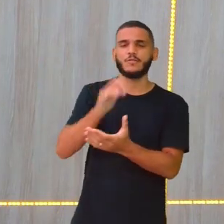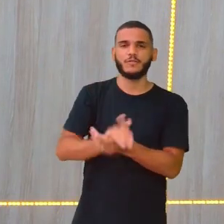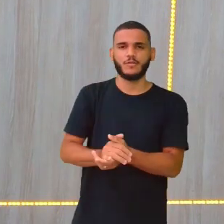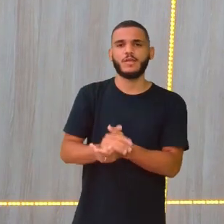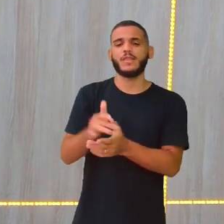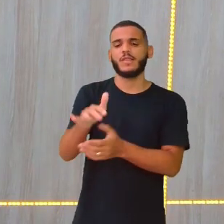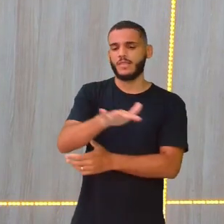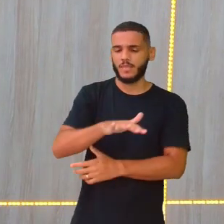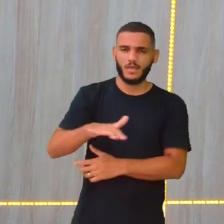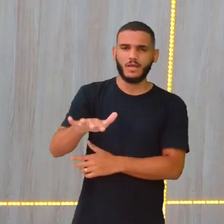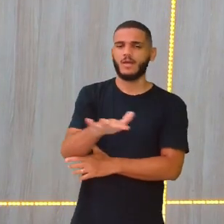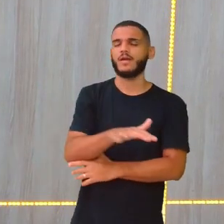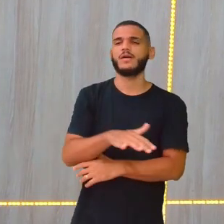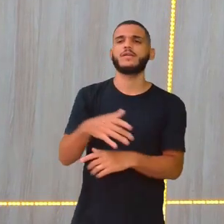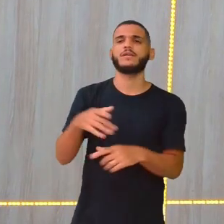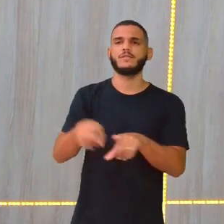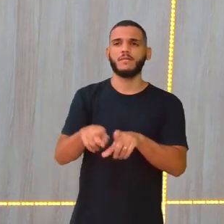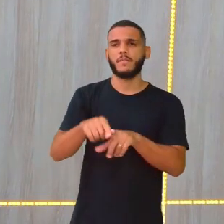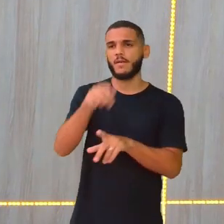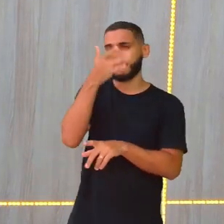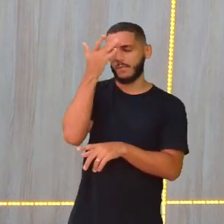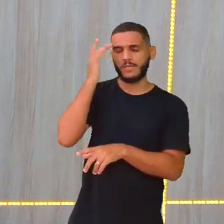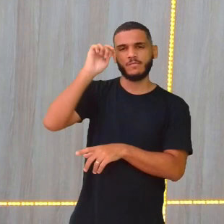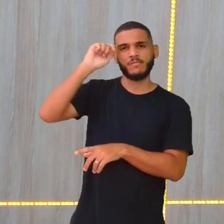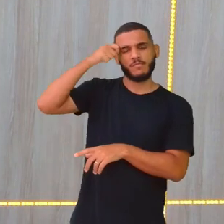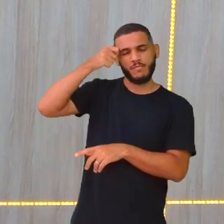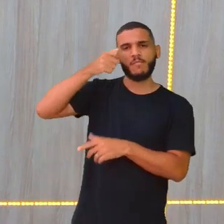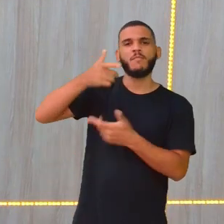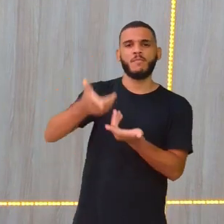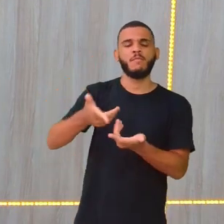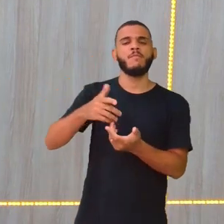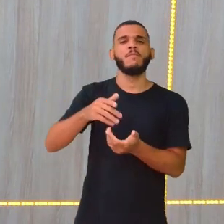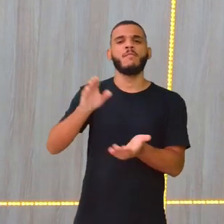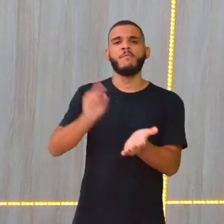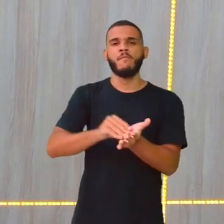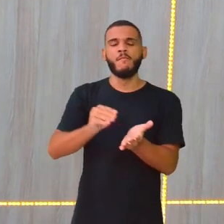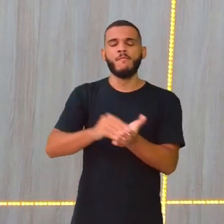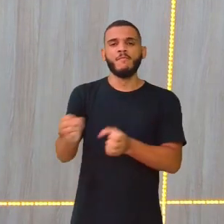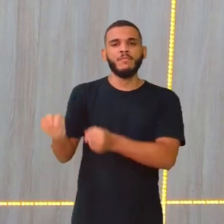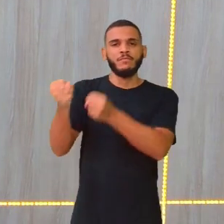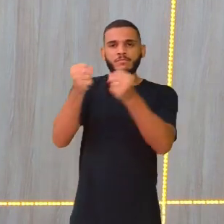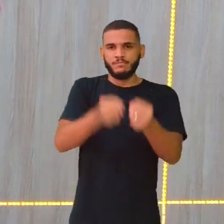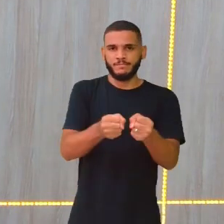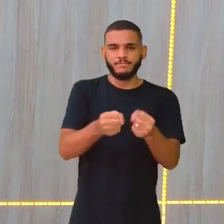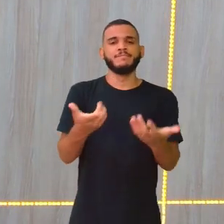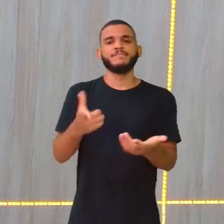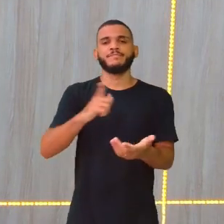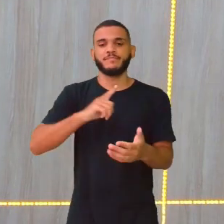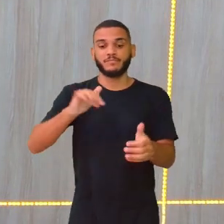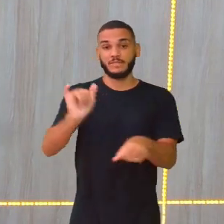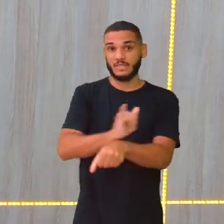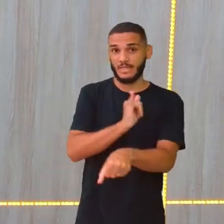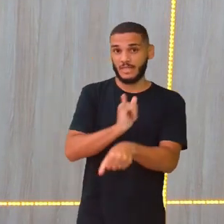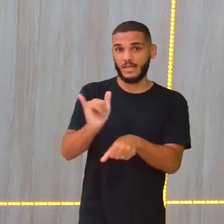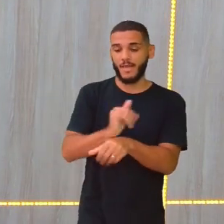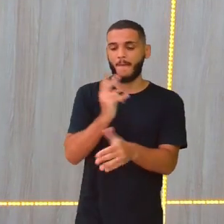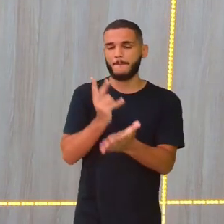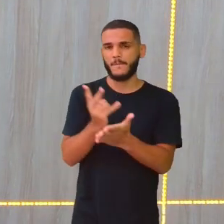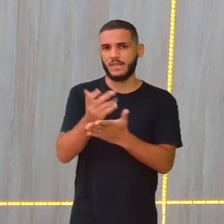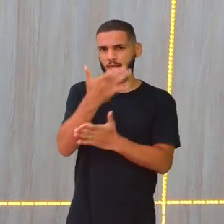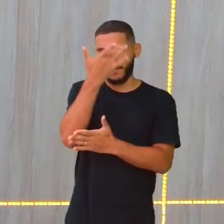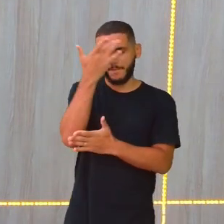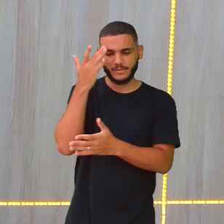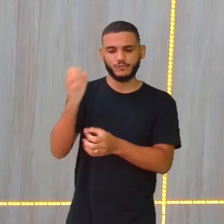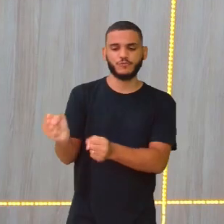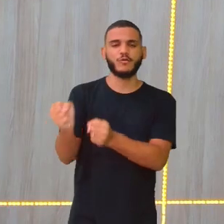nesses espaços, né, de pessoas negras nesse lugar de ausência de poder. E um dos mecanismos para se manter as pessoas negras em